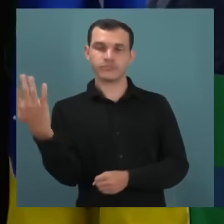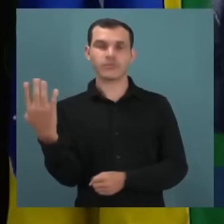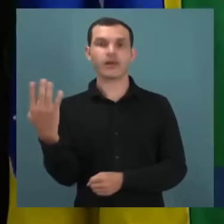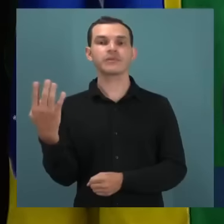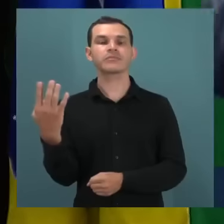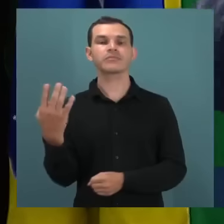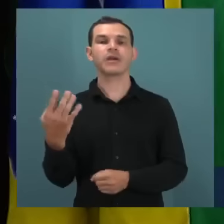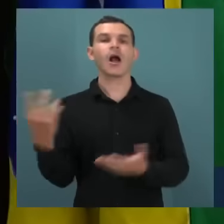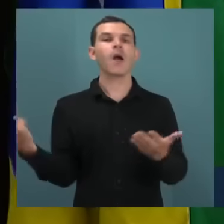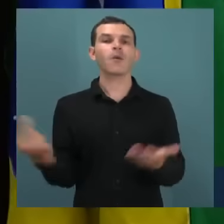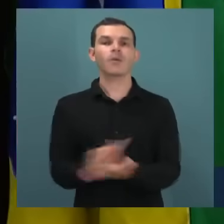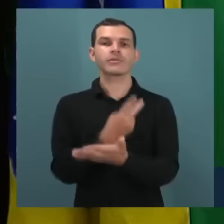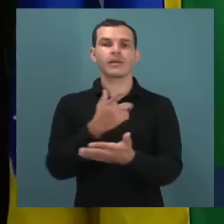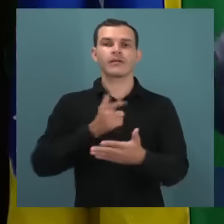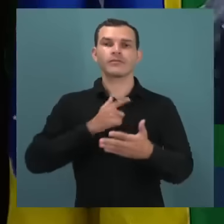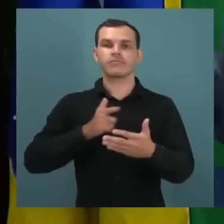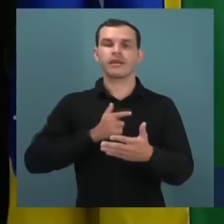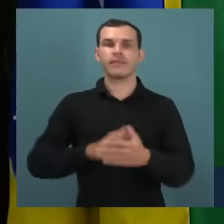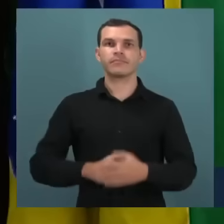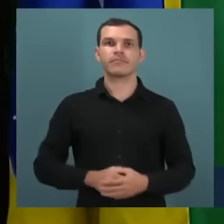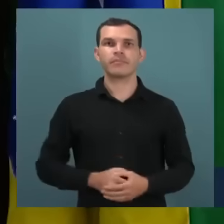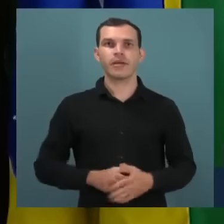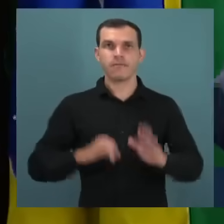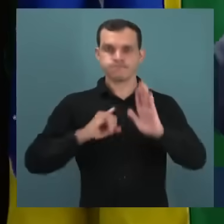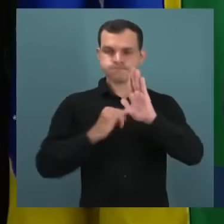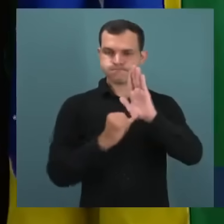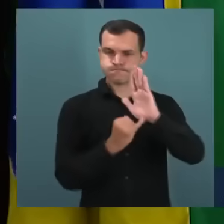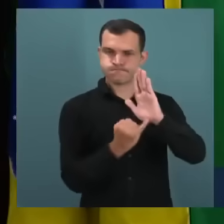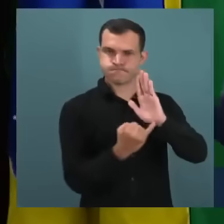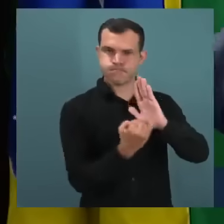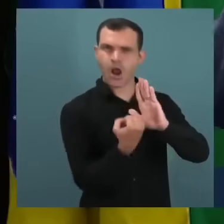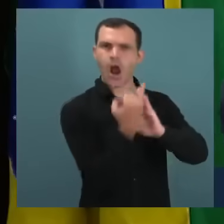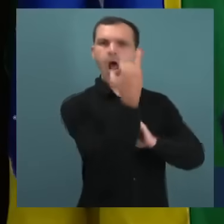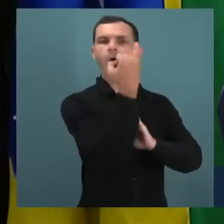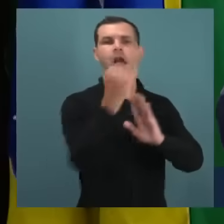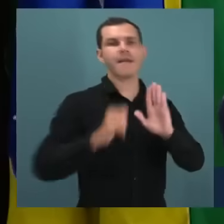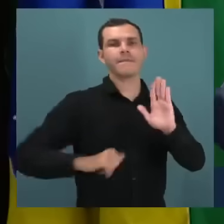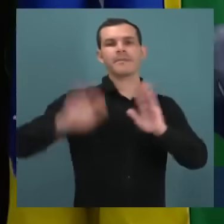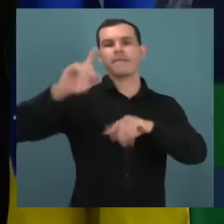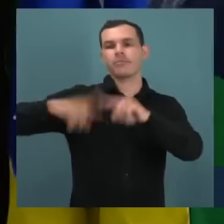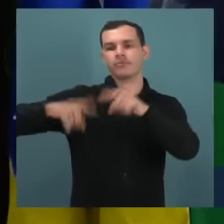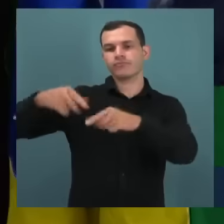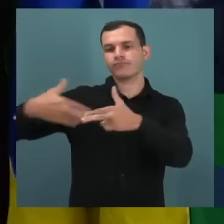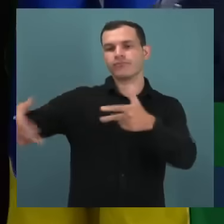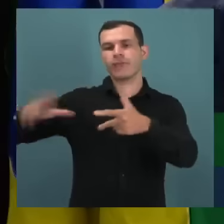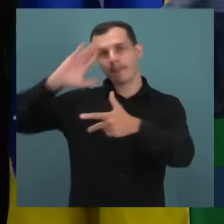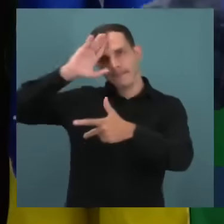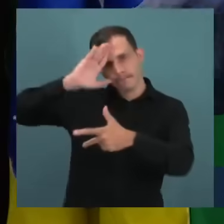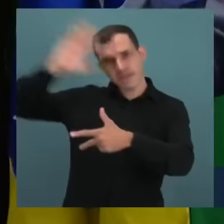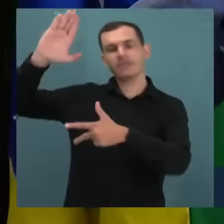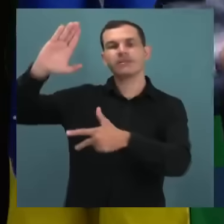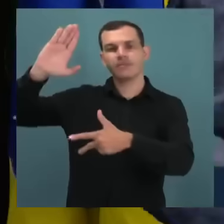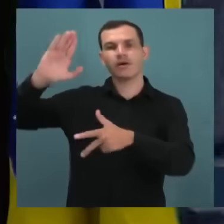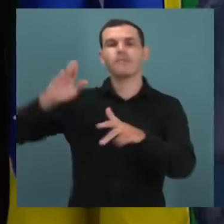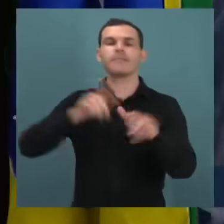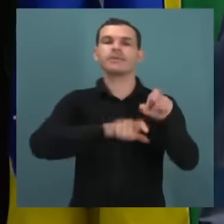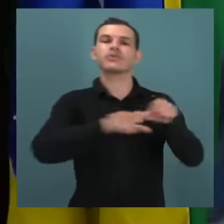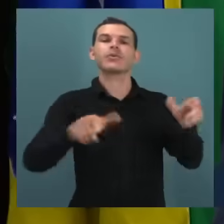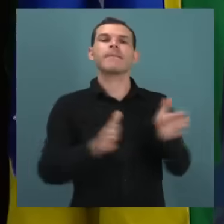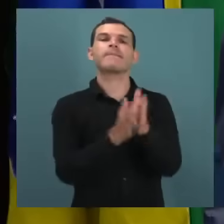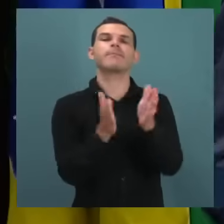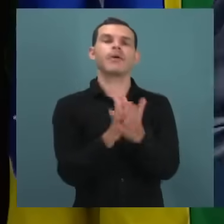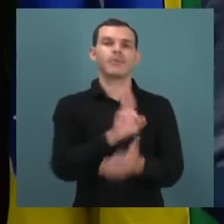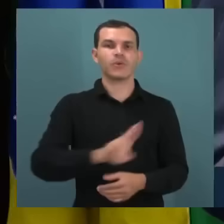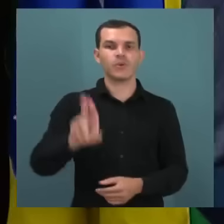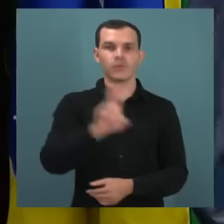um maior aumento de inflação para produtos de primeira necessidade que são consumidos pelos pobres. Robin